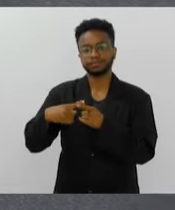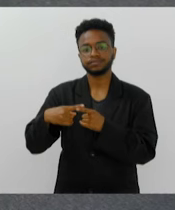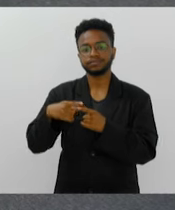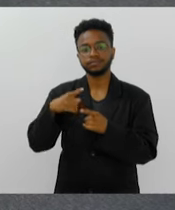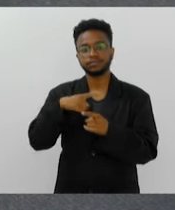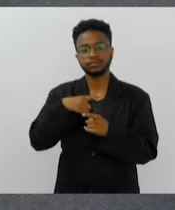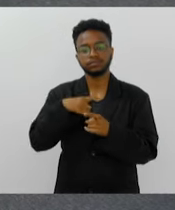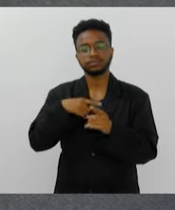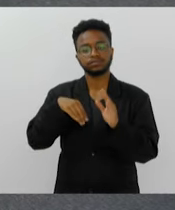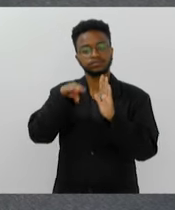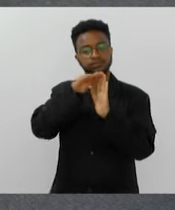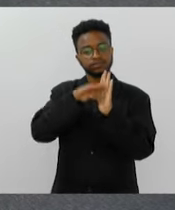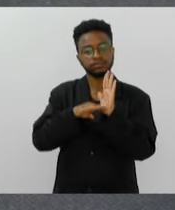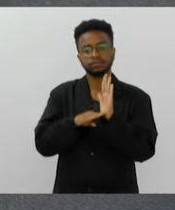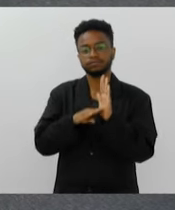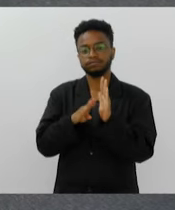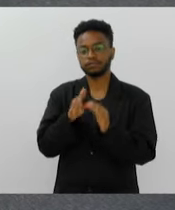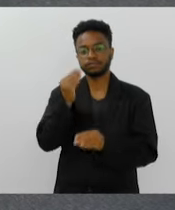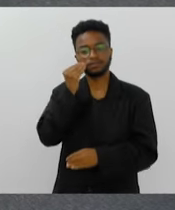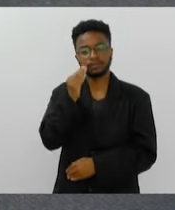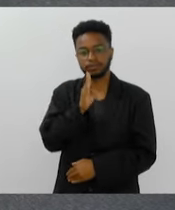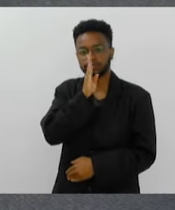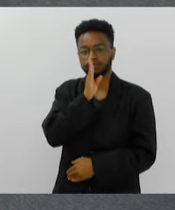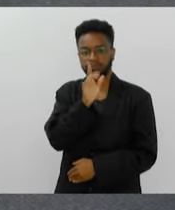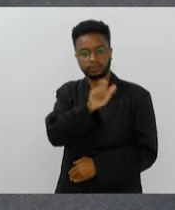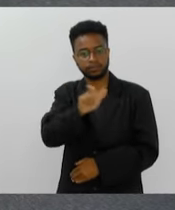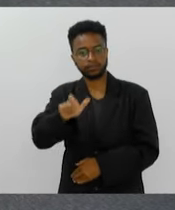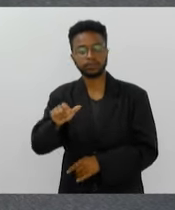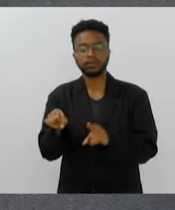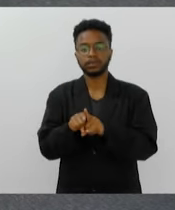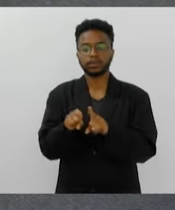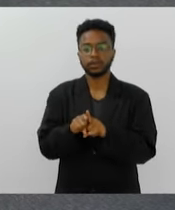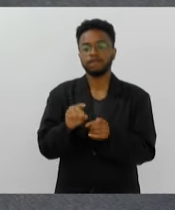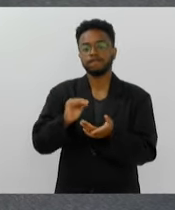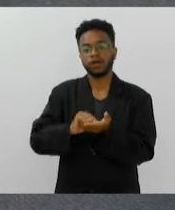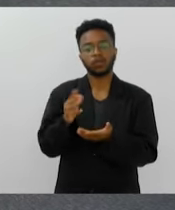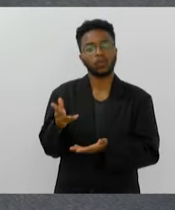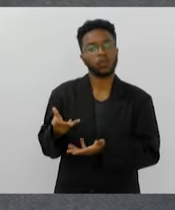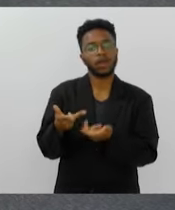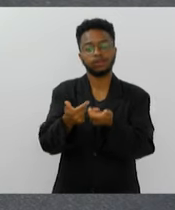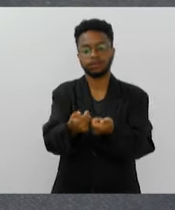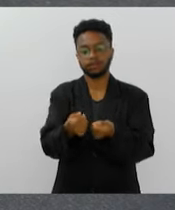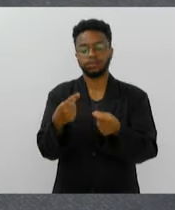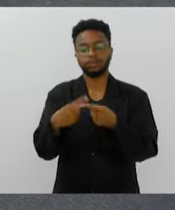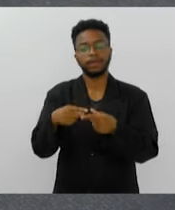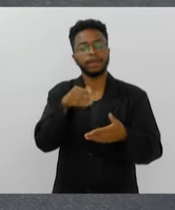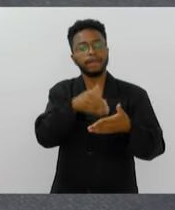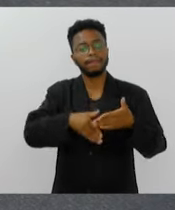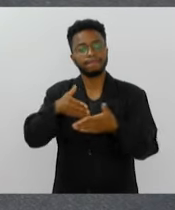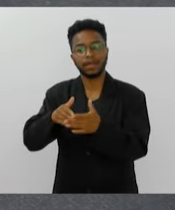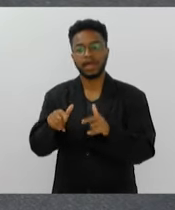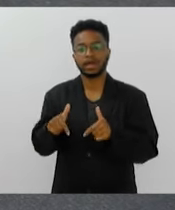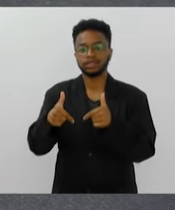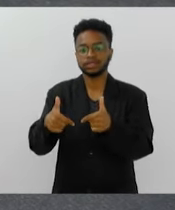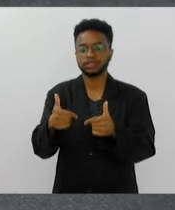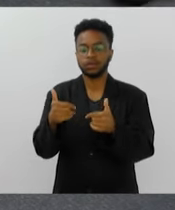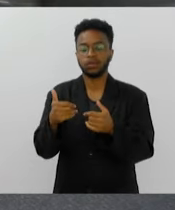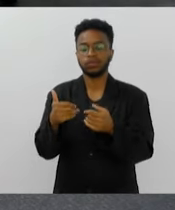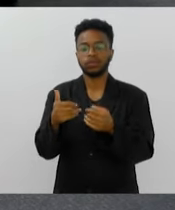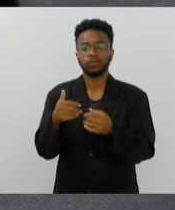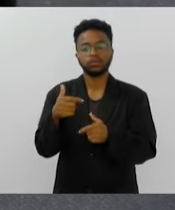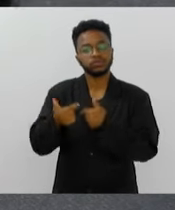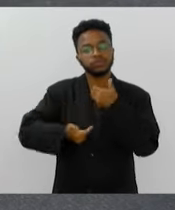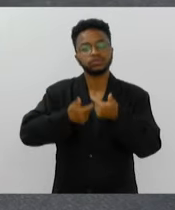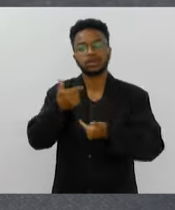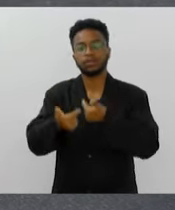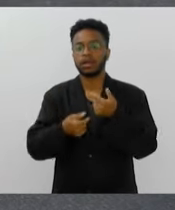os protocolos de silenciamento com a desqualificação que impede o exercício pleno do seu trabalho